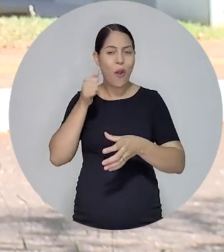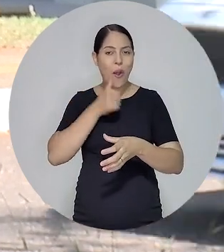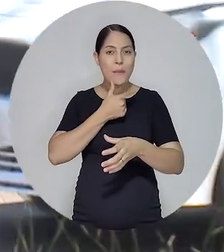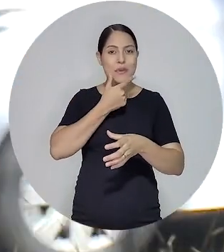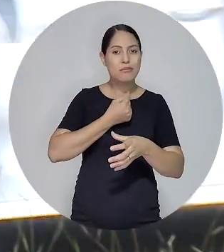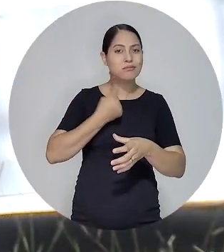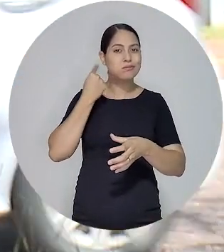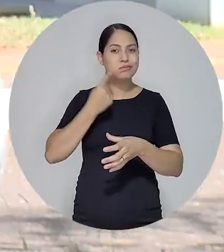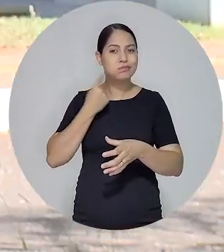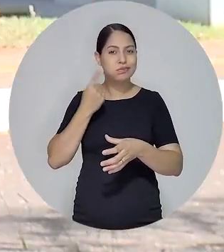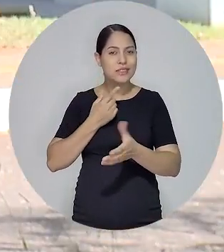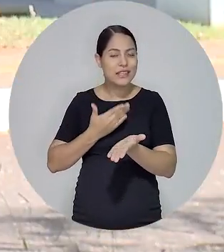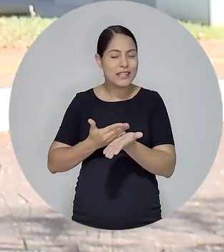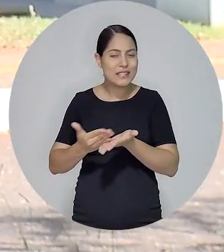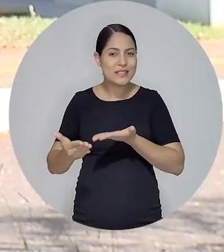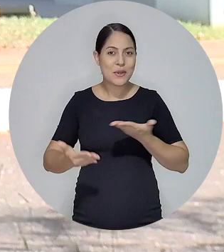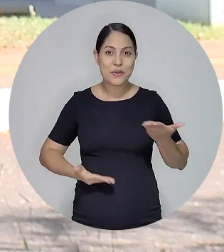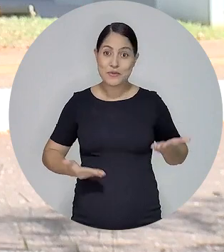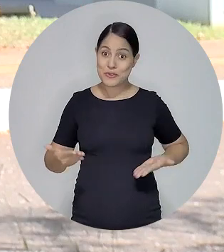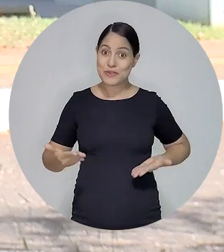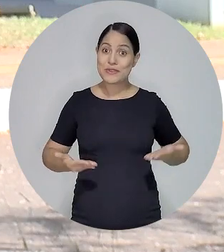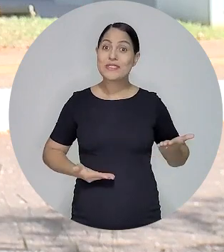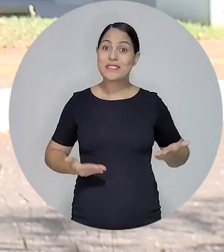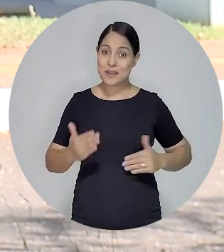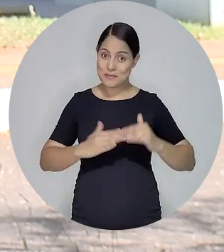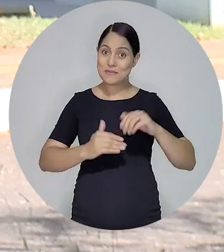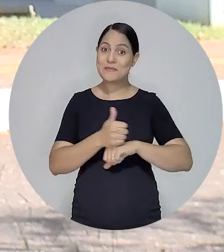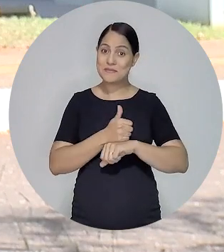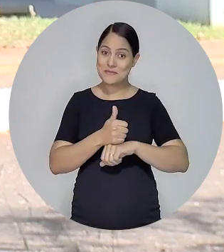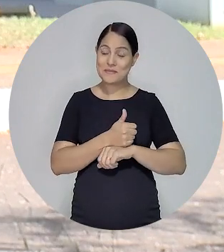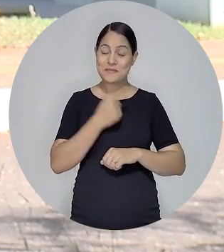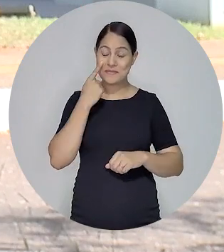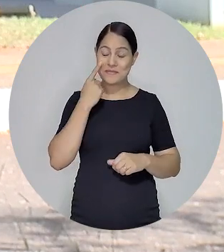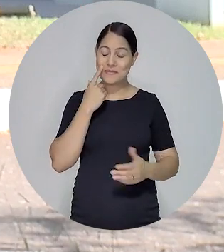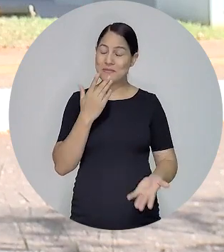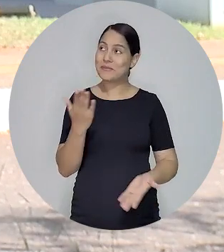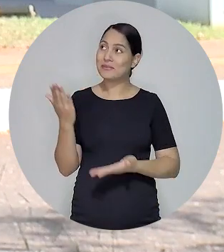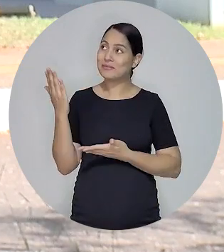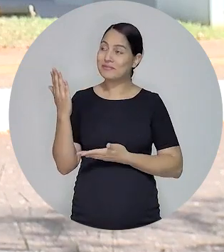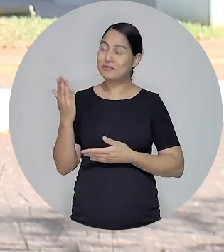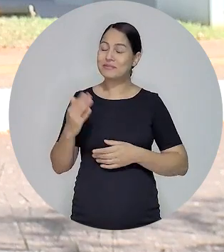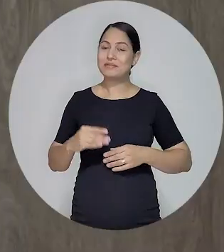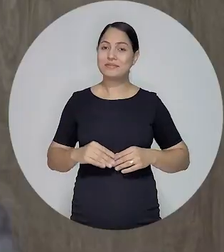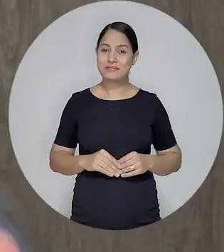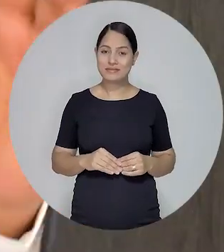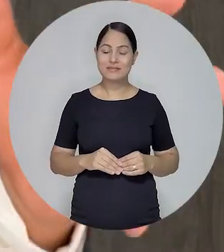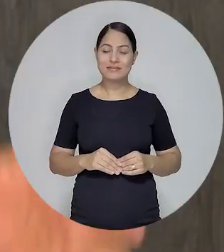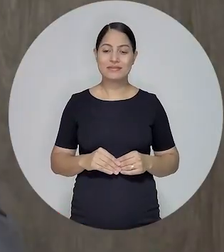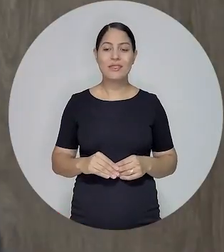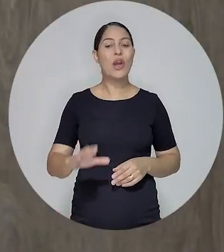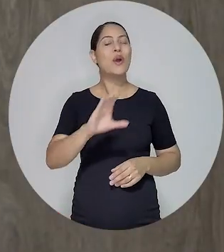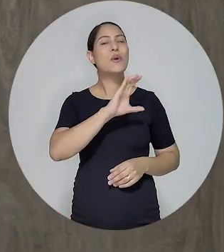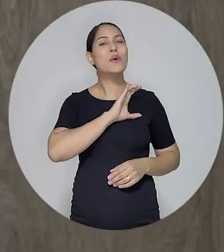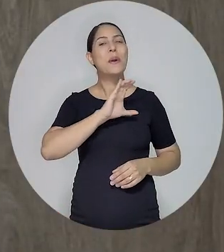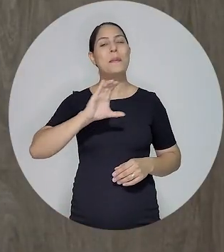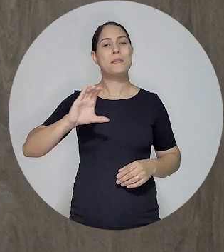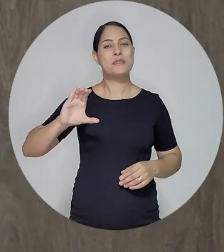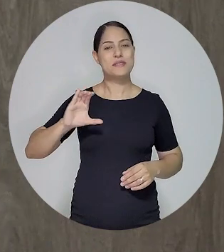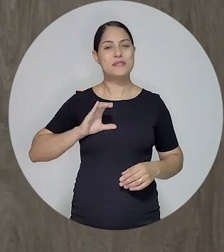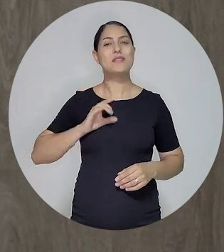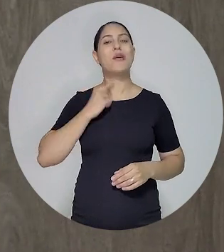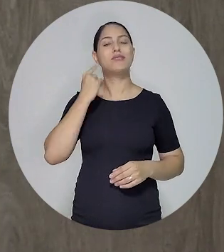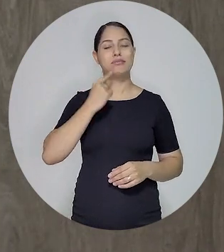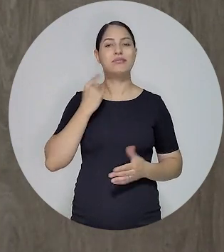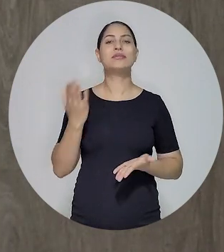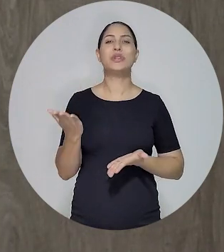que agrega advogadas e advogados que estão no começo de sua trajetória profissional. A Comissão